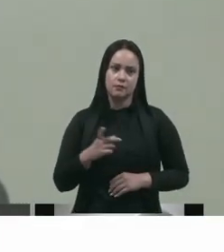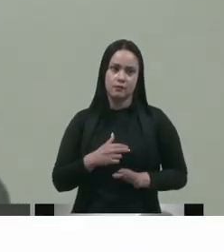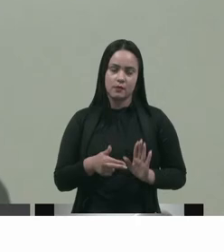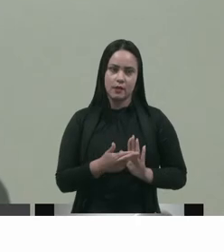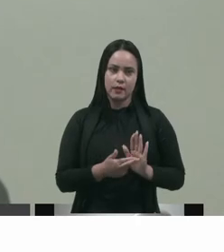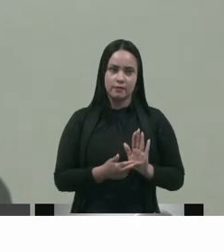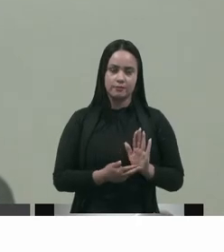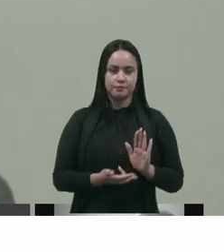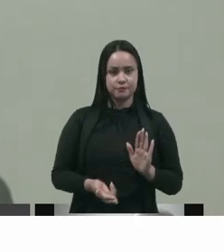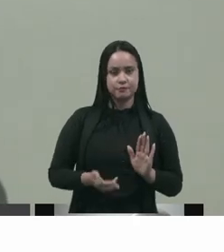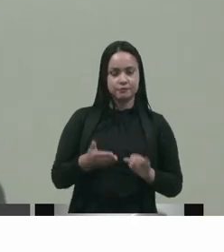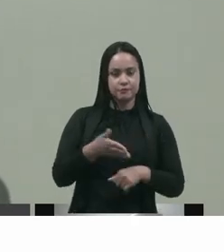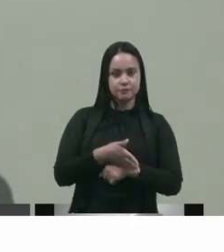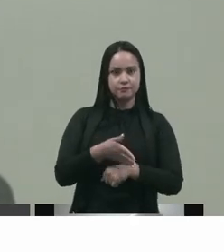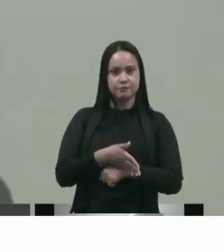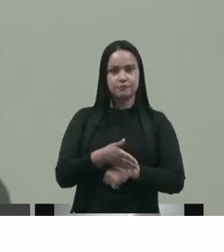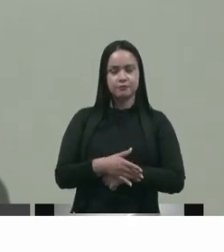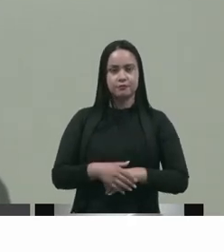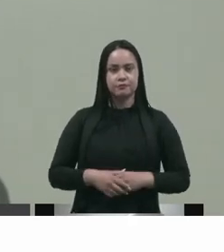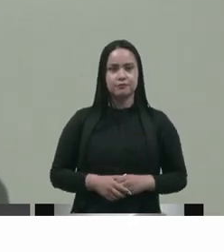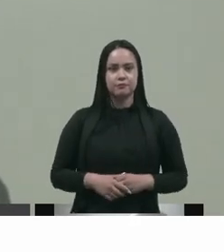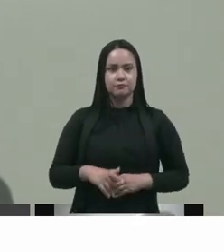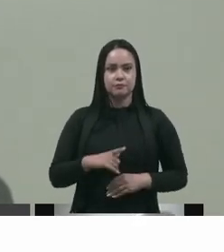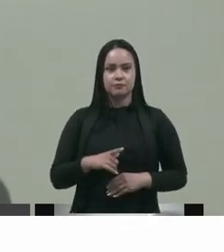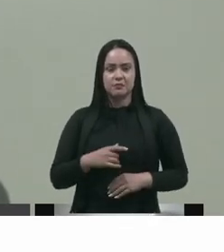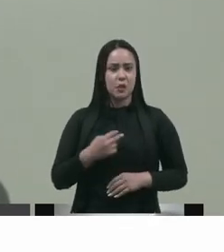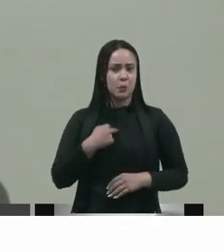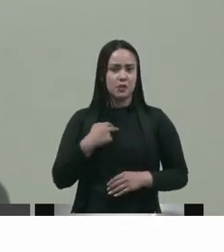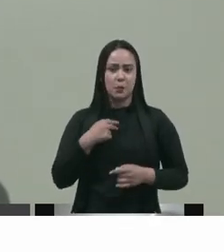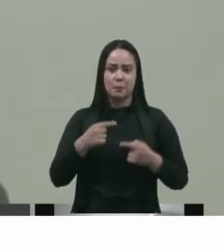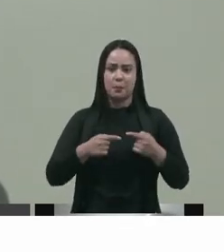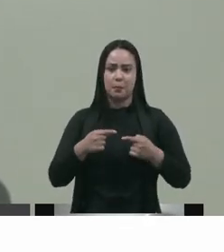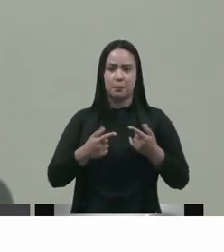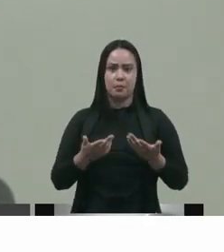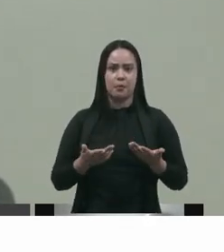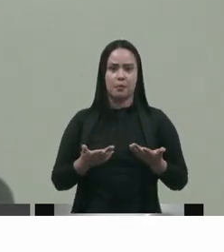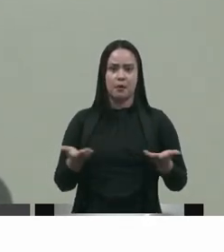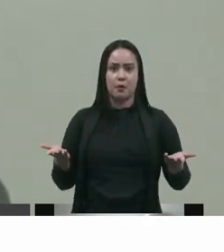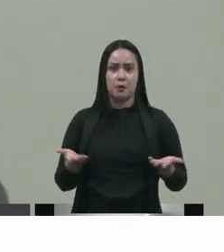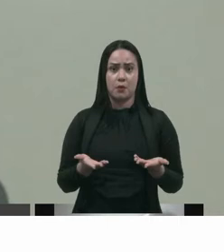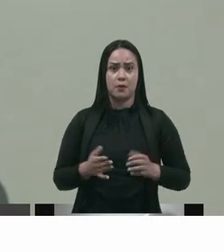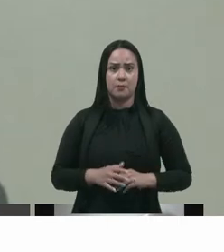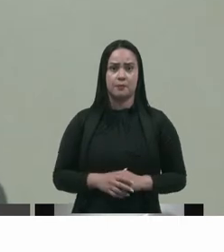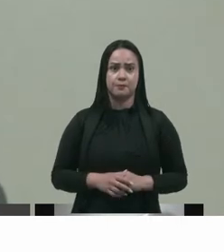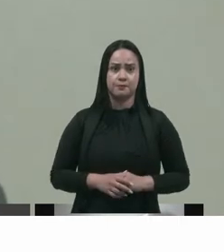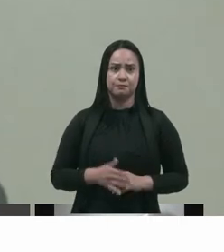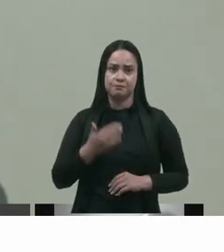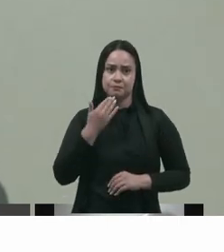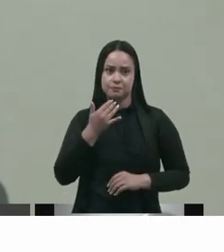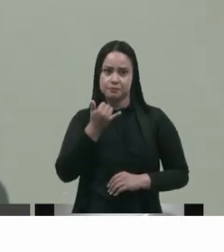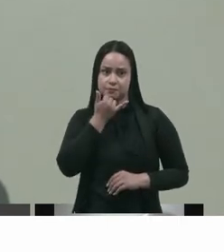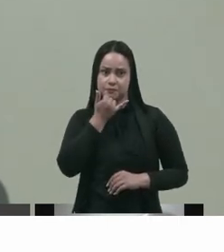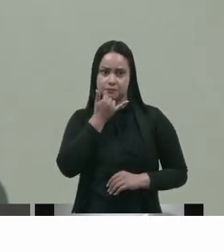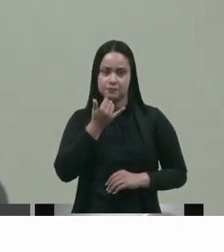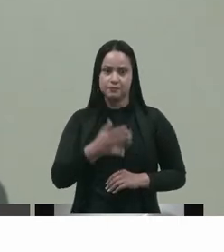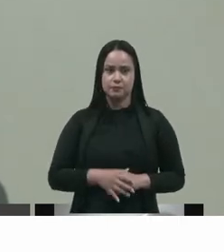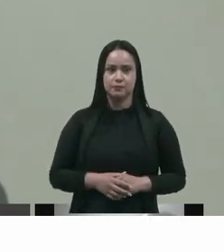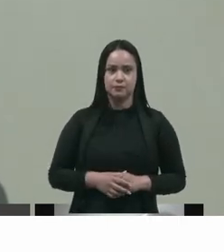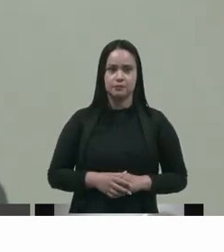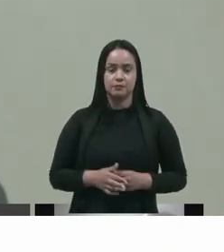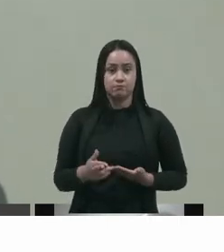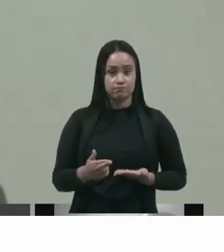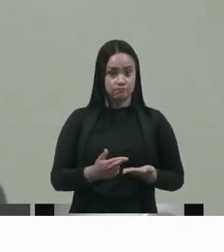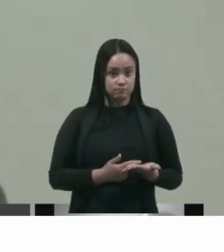regimento interno, não poderia ser incoerente nessa hora e pedindo vênia ao